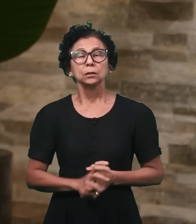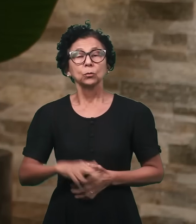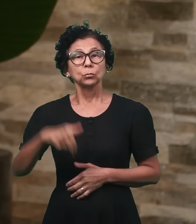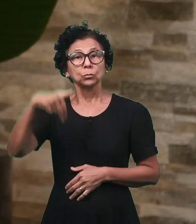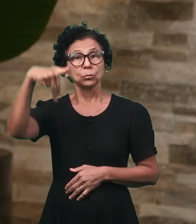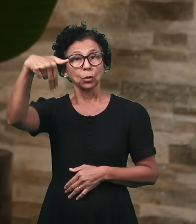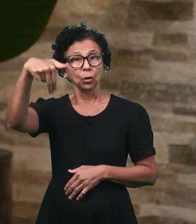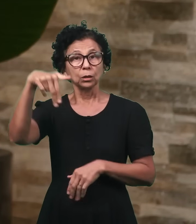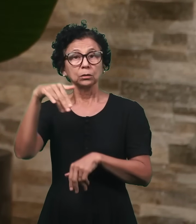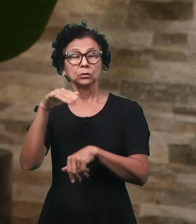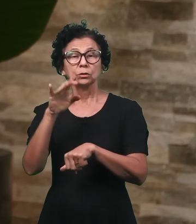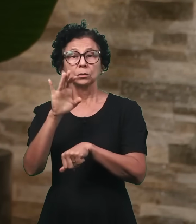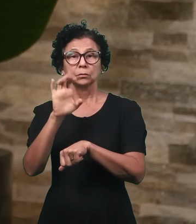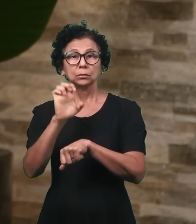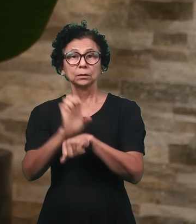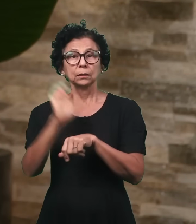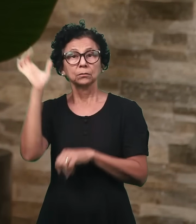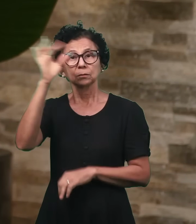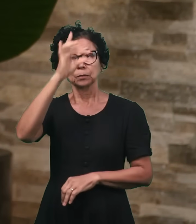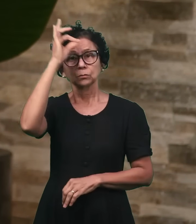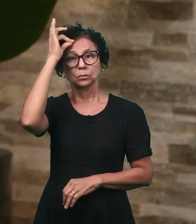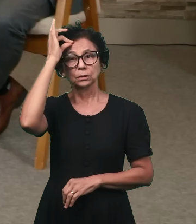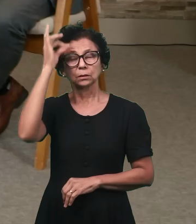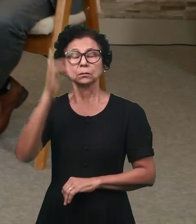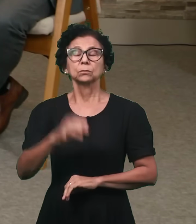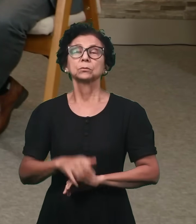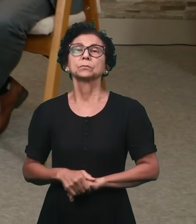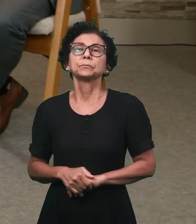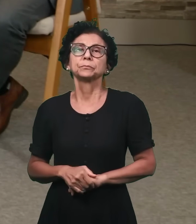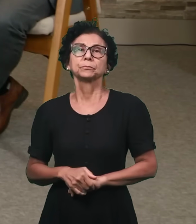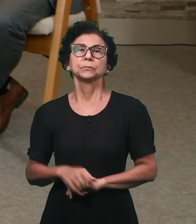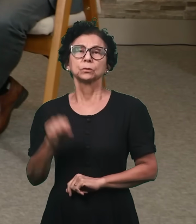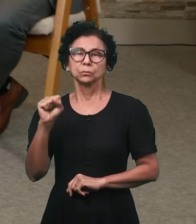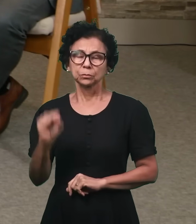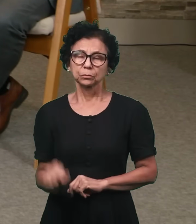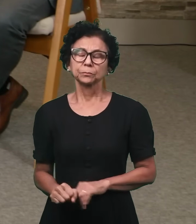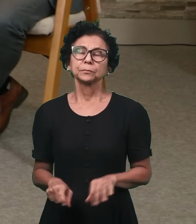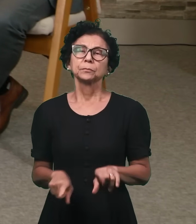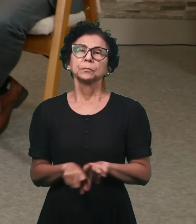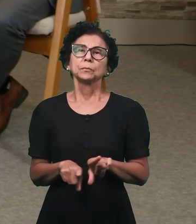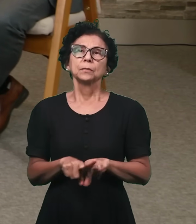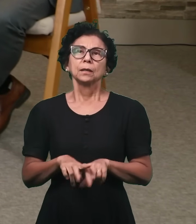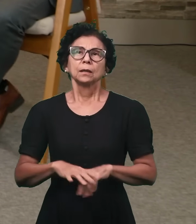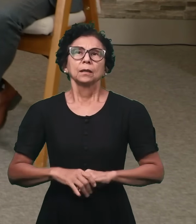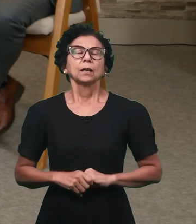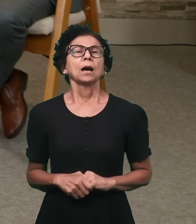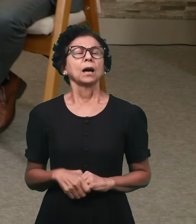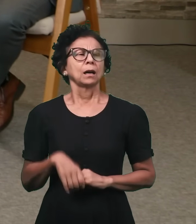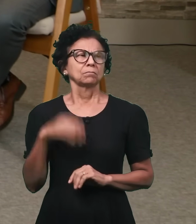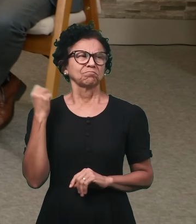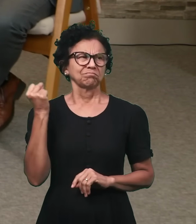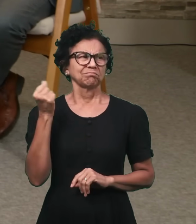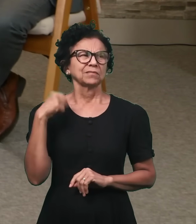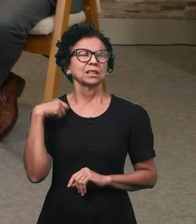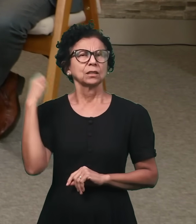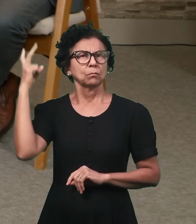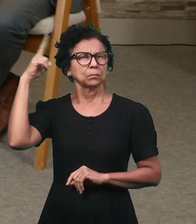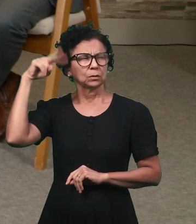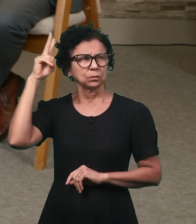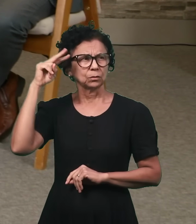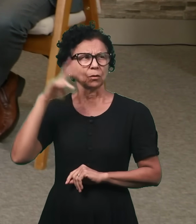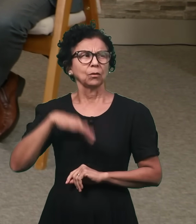igrejas que foram plantadas fruto desse trabalho dessa época. Que coisa. Quer dizer que você tem já um histórico, né, dentro da Igreja Cristã